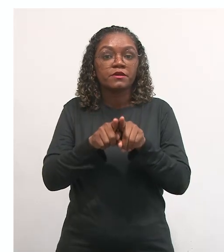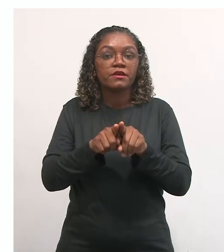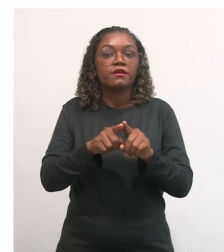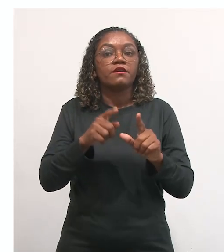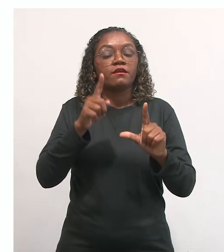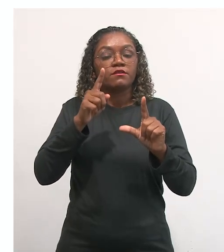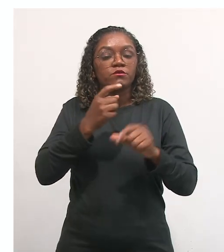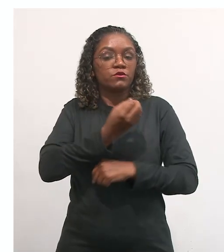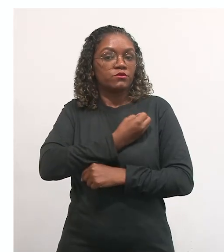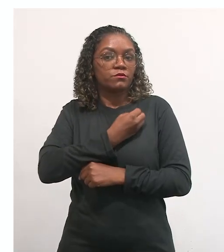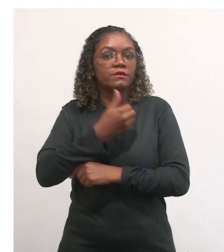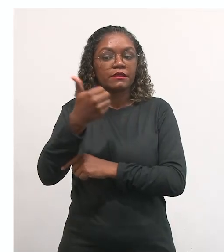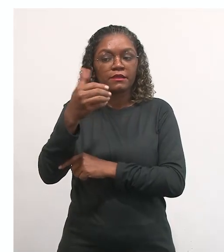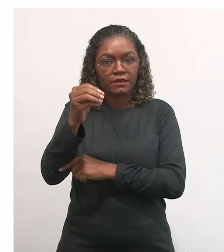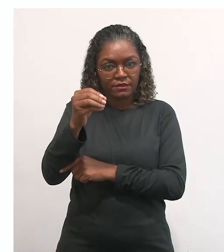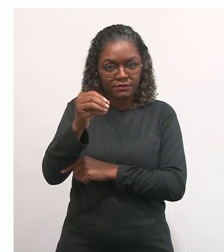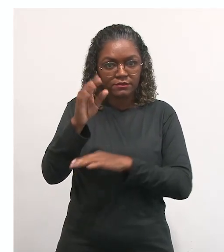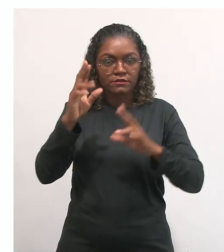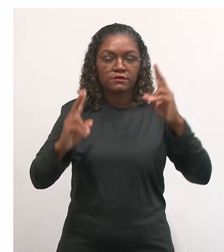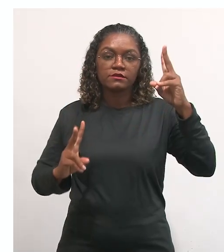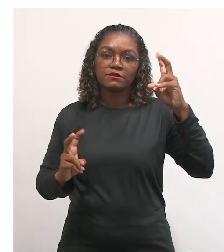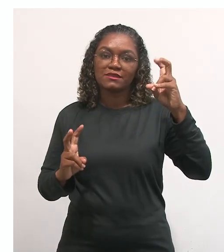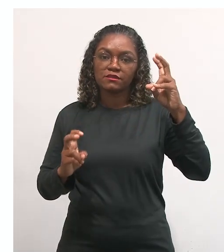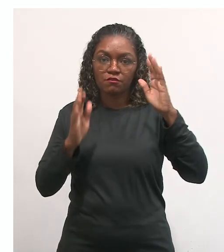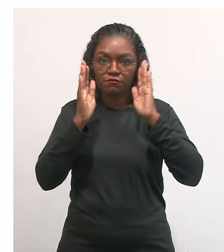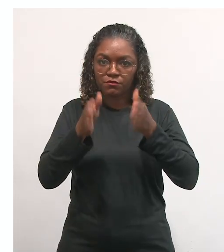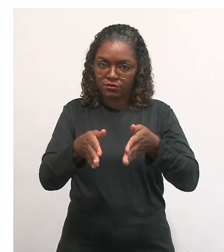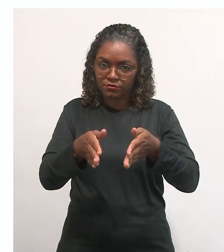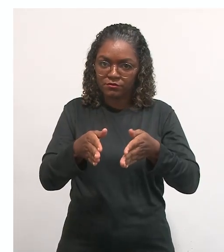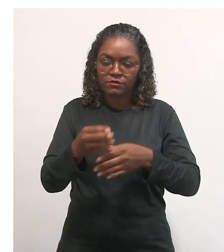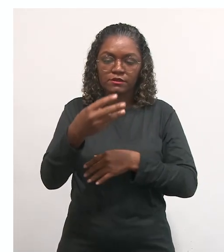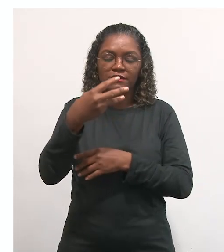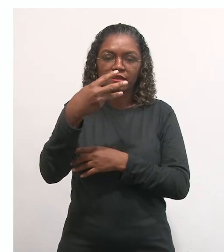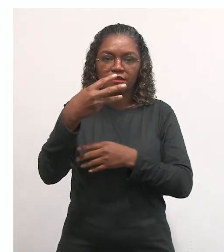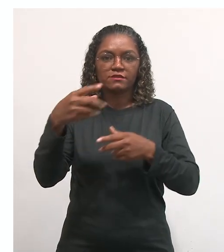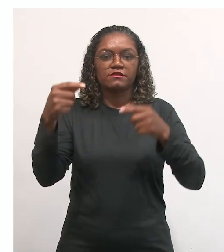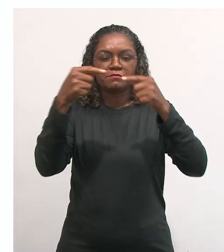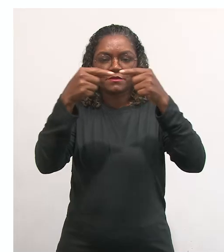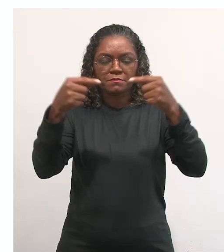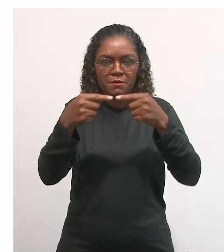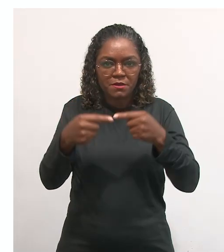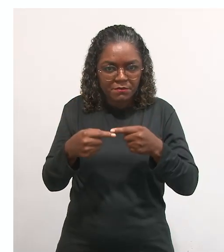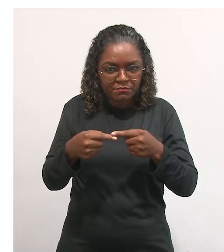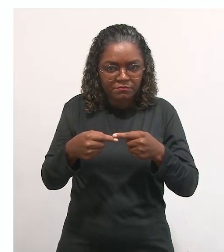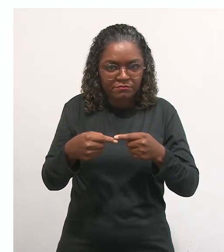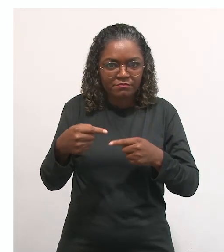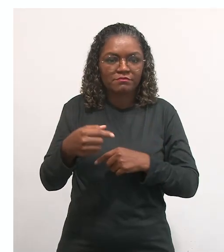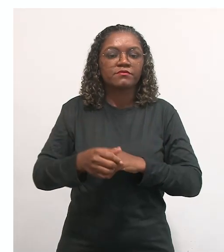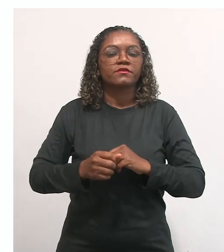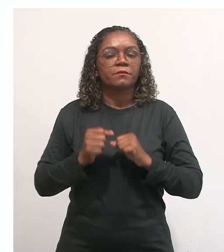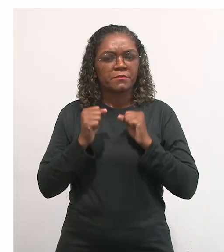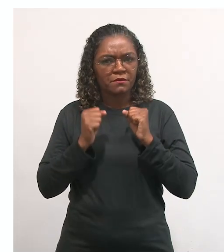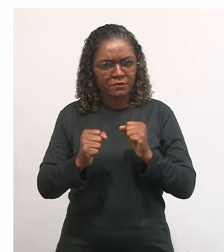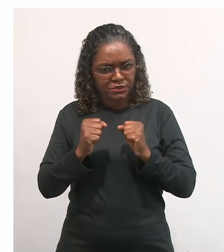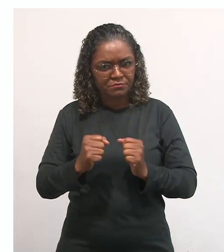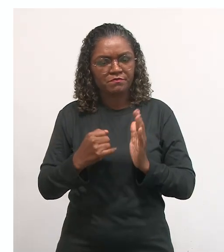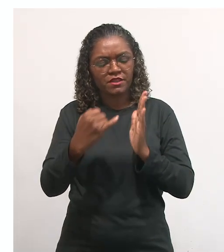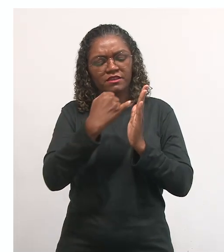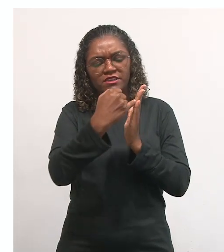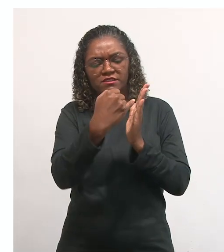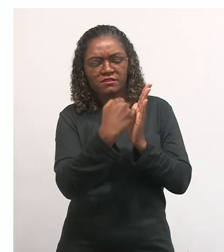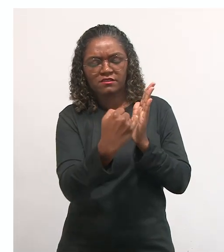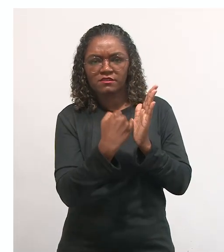10 nas citações com mais de três linhas né aquela a citação recuada ali com 4 cm na página né então